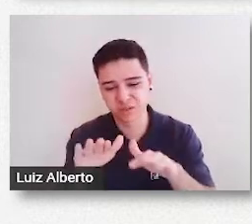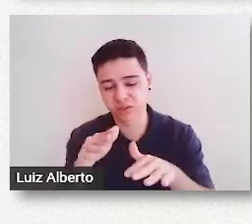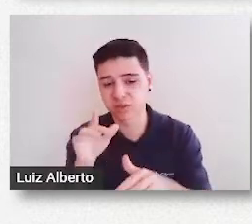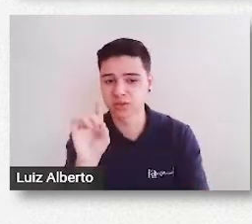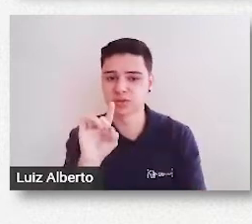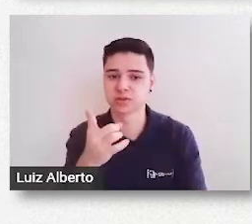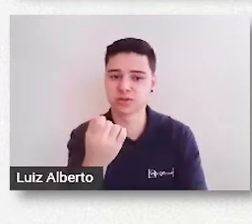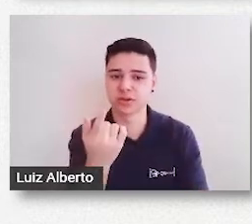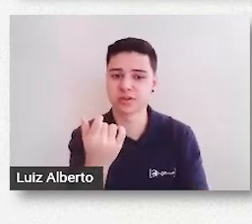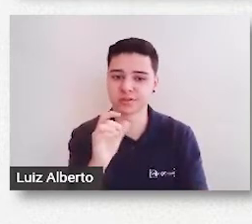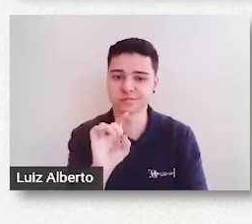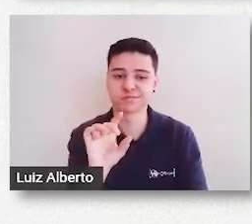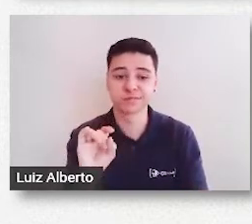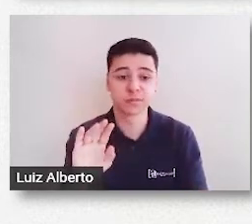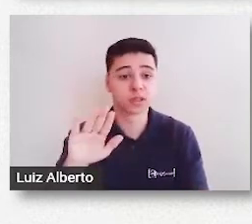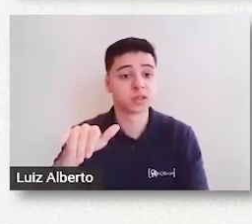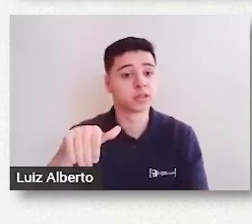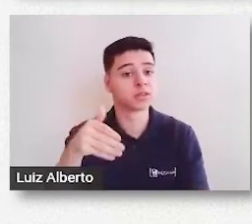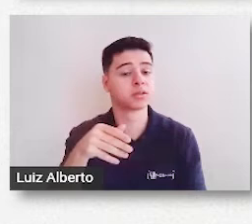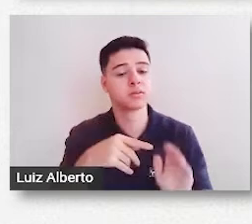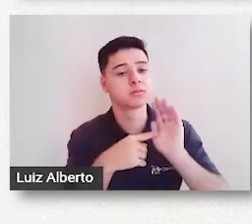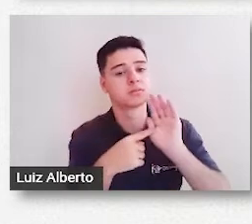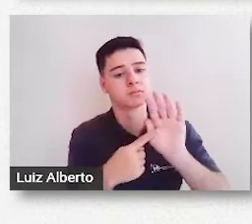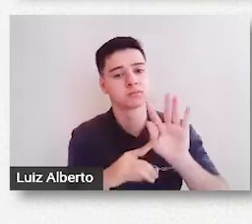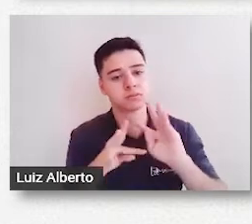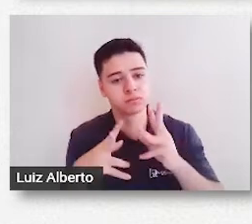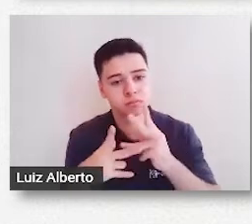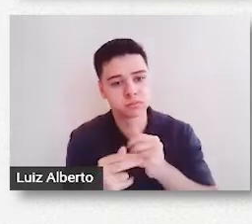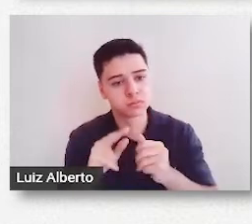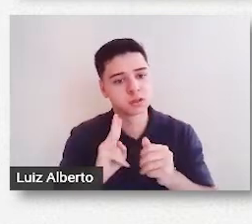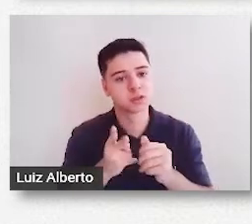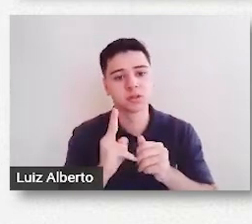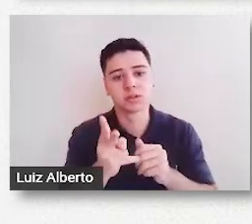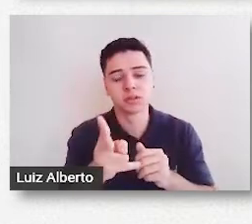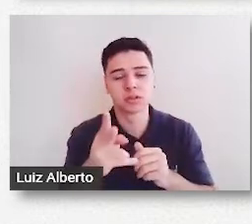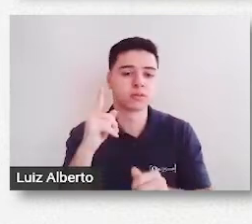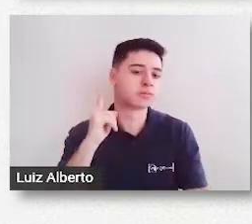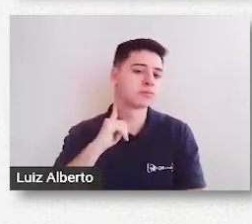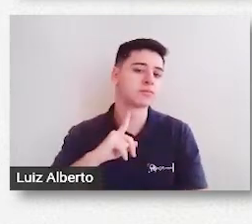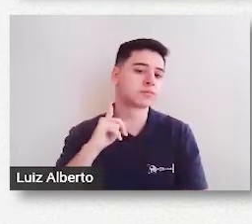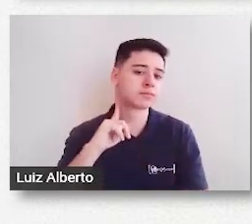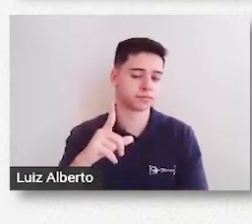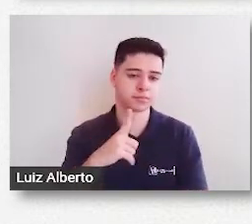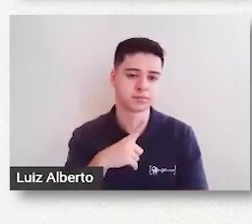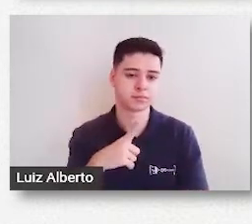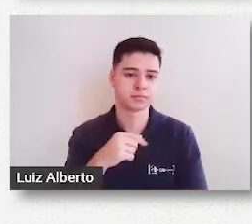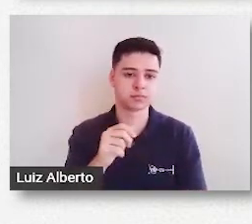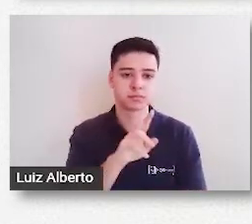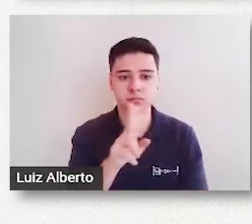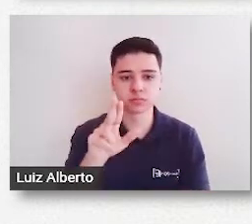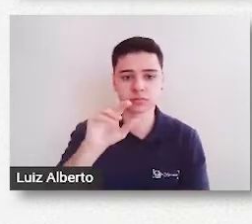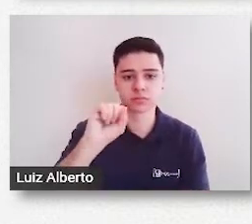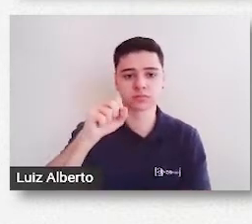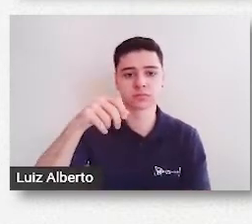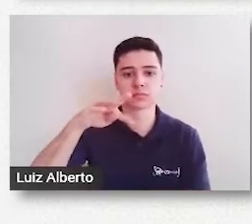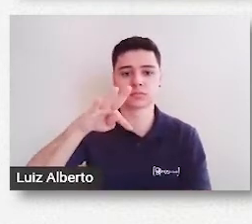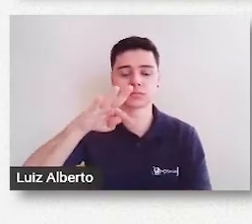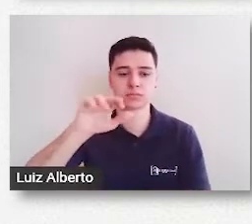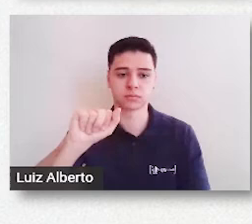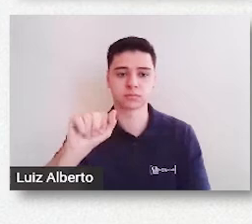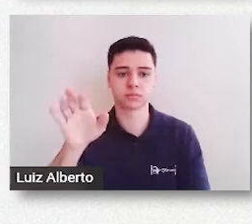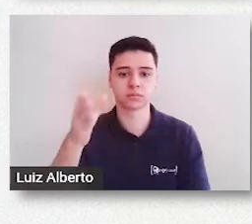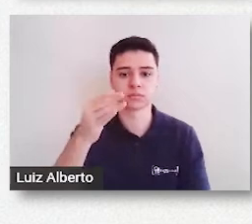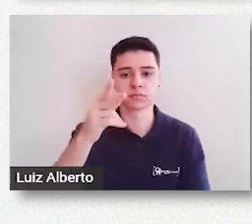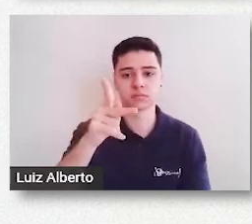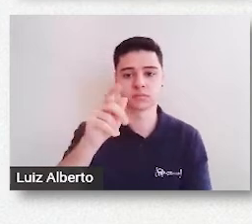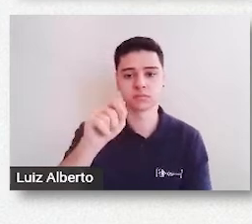é uma representação muito bonita e muito recorrente, principalmente em Minas Gerais, que é chamada de Santa Parentela, né, que